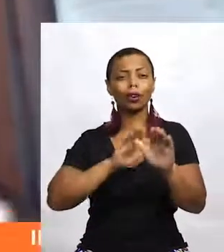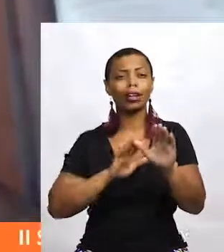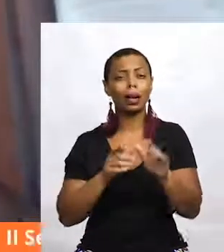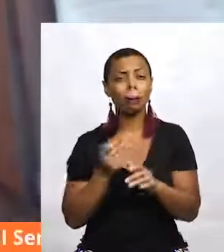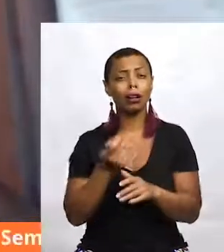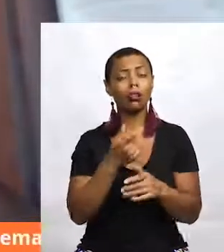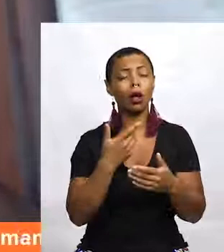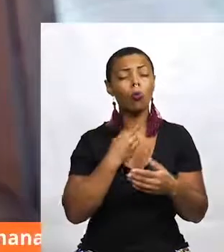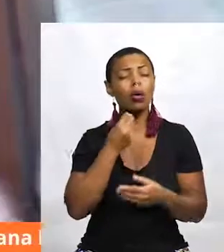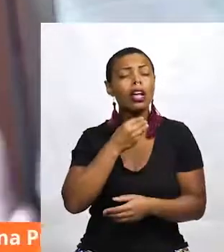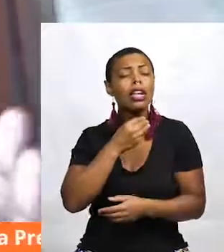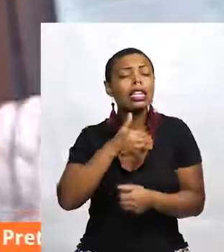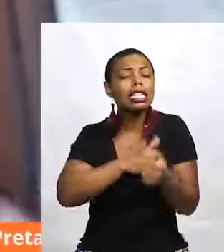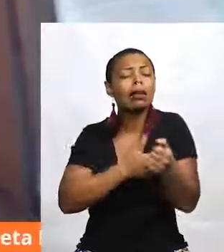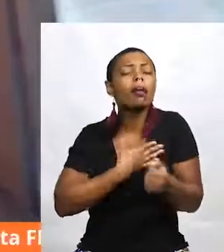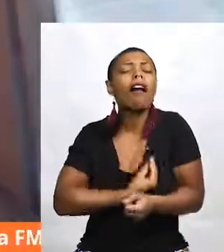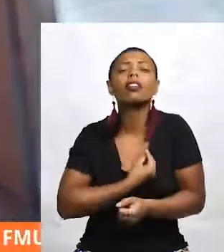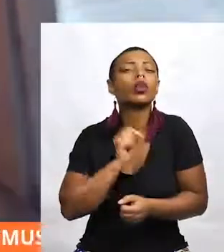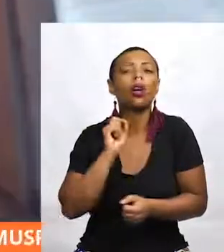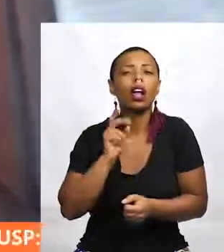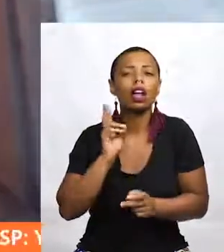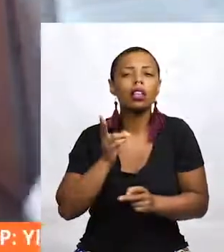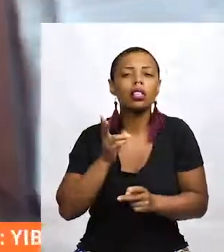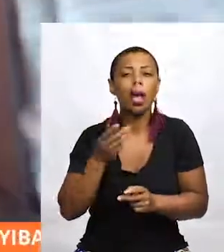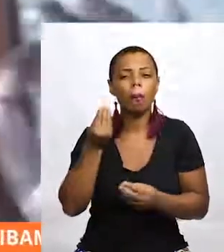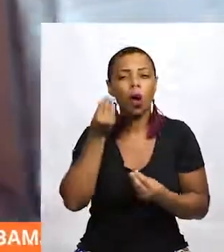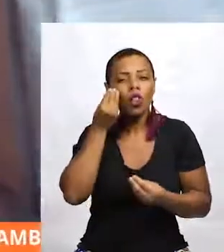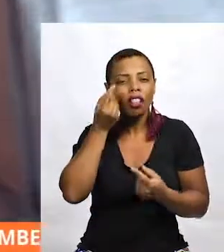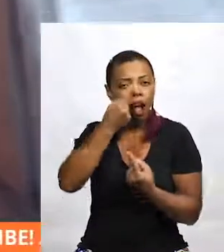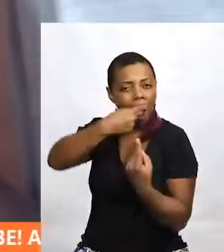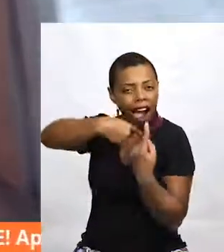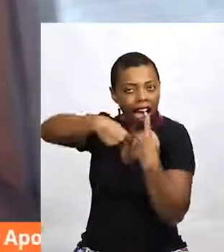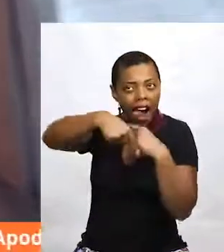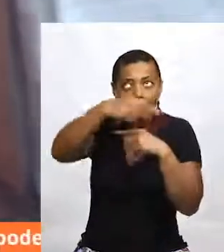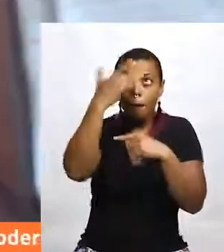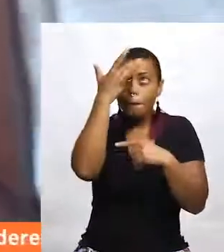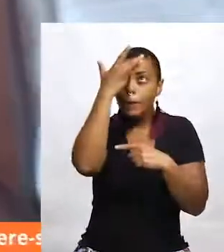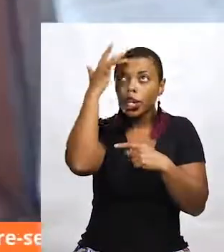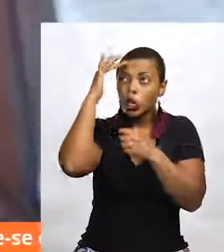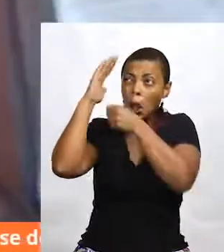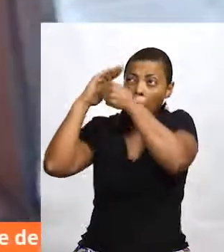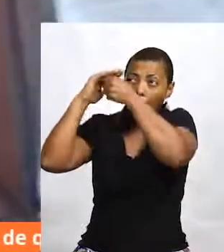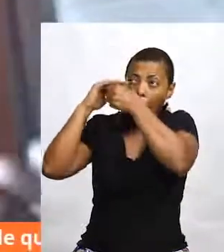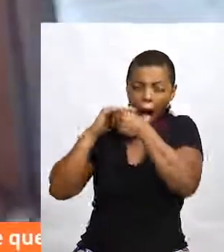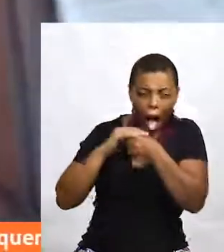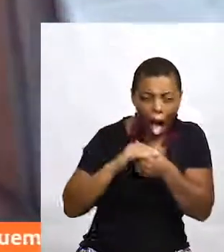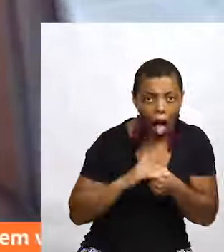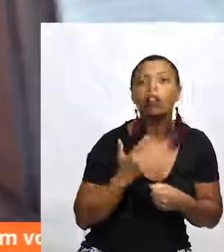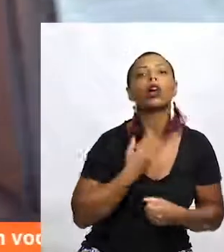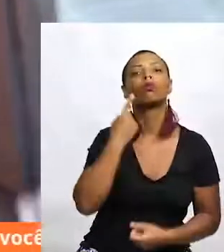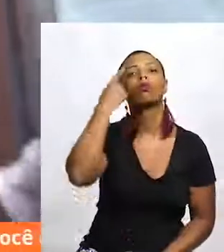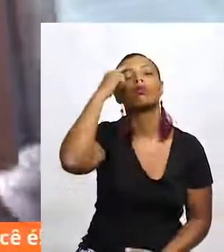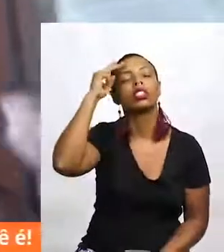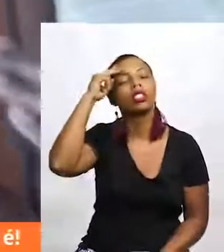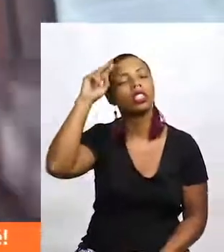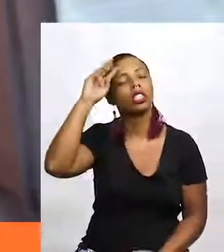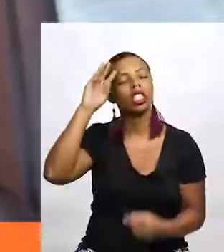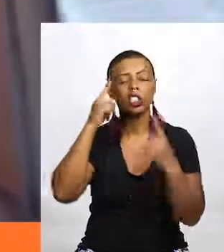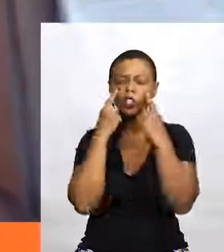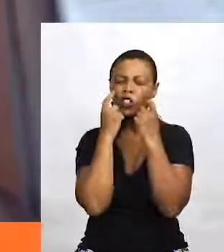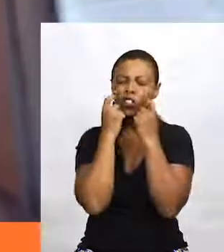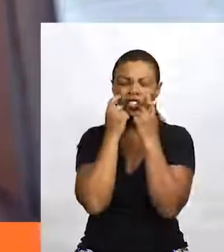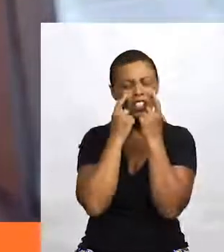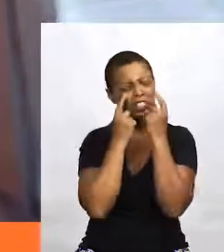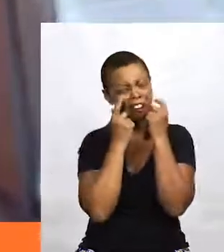dou. Toda vez que eu tomo uma pedrada em pleno voo, 1, 2, 3 dias para chorar. Depois disso,